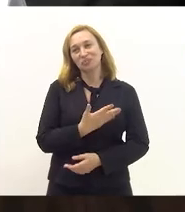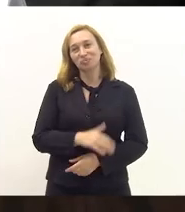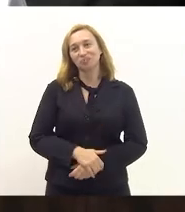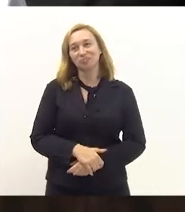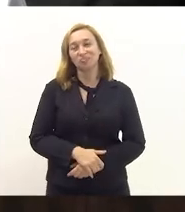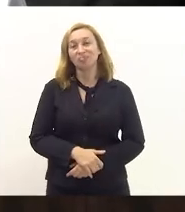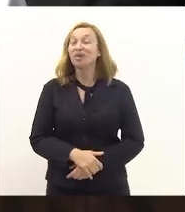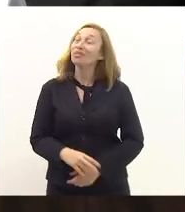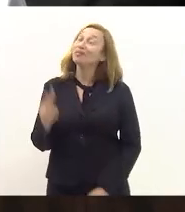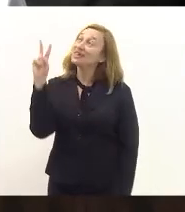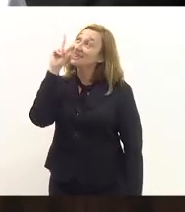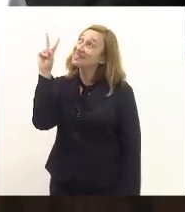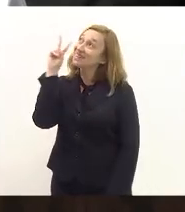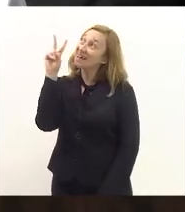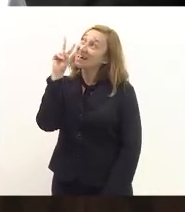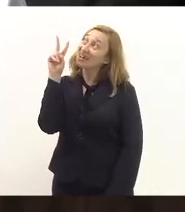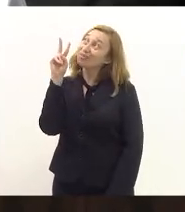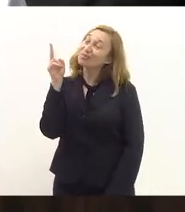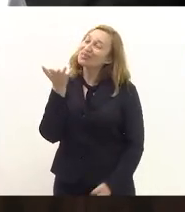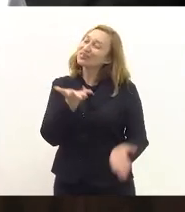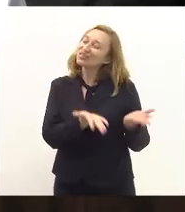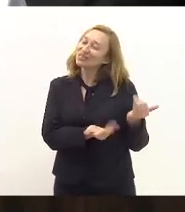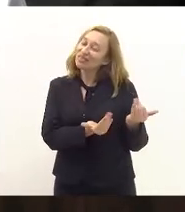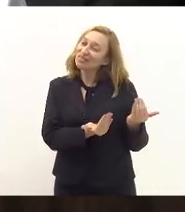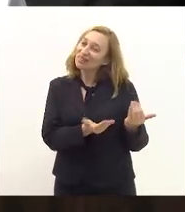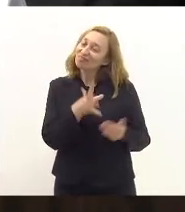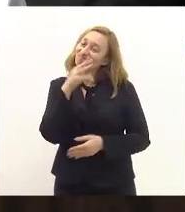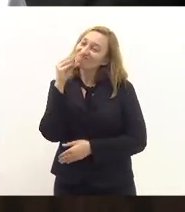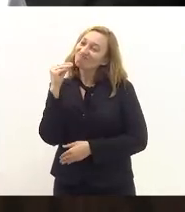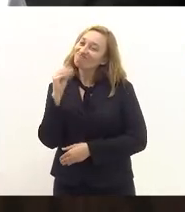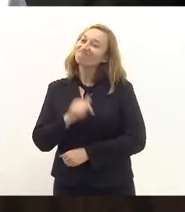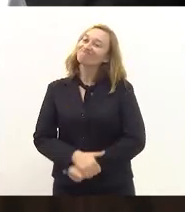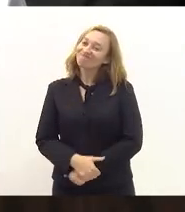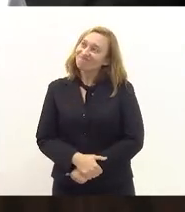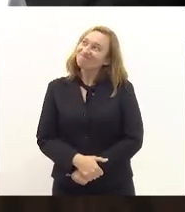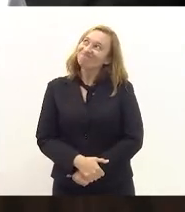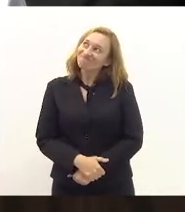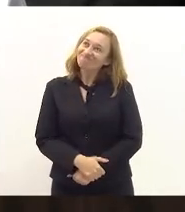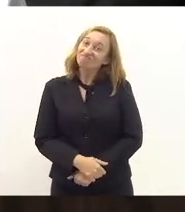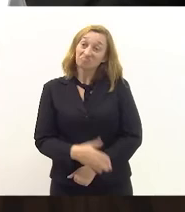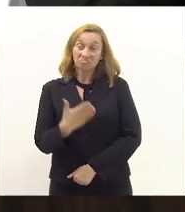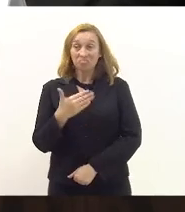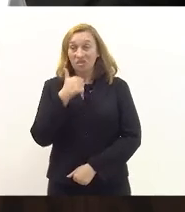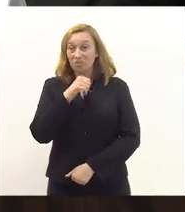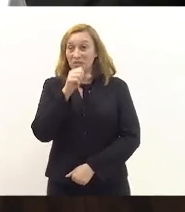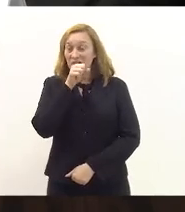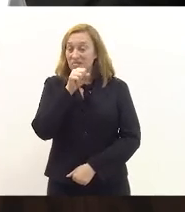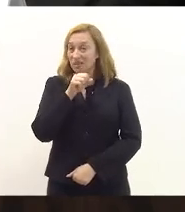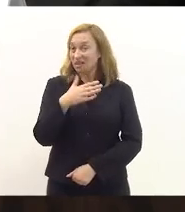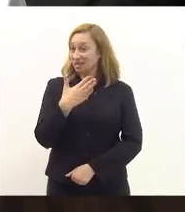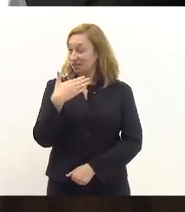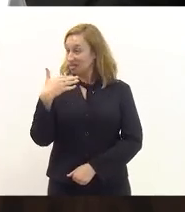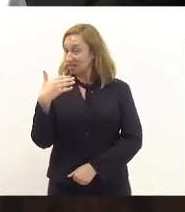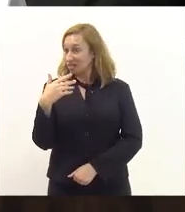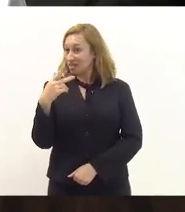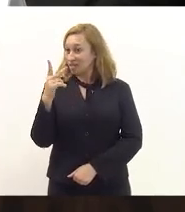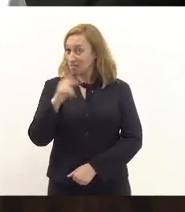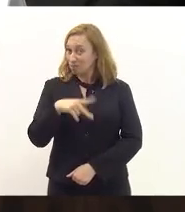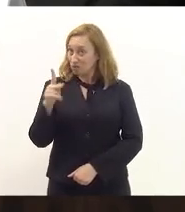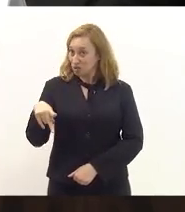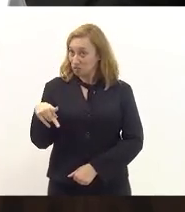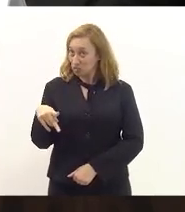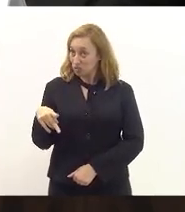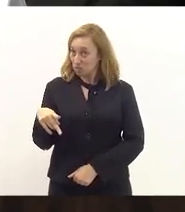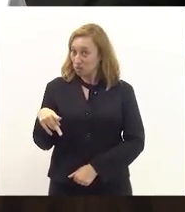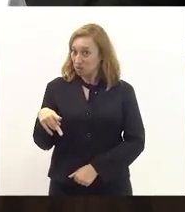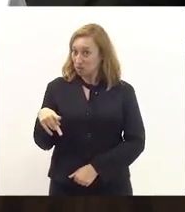Eu me lembro que, ainda muito jovem, adolescente, a minha mãe, professora, eu sou filho de professores, irmão